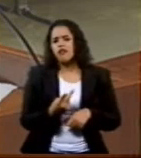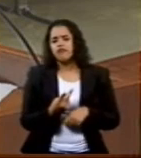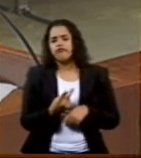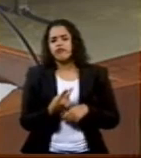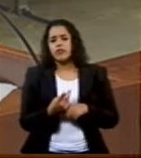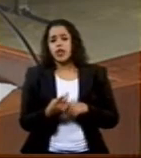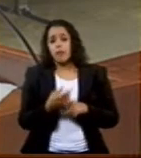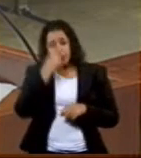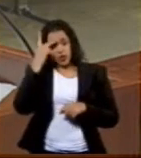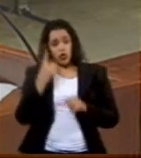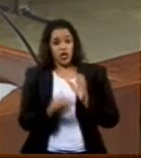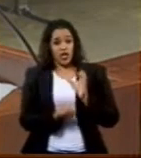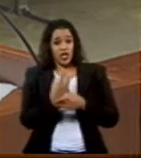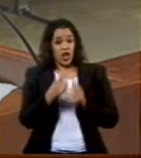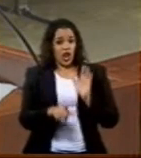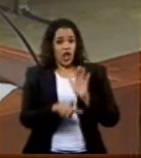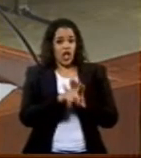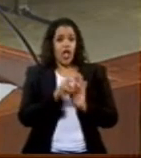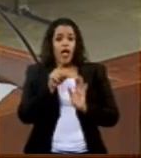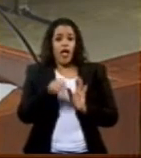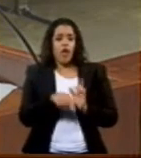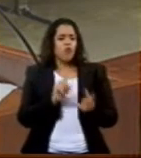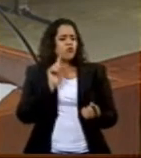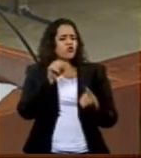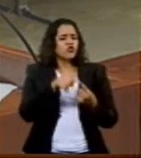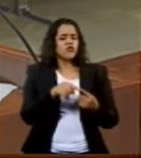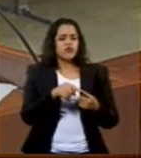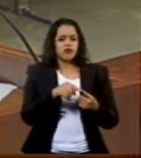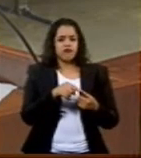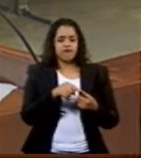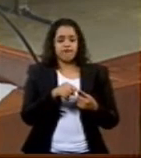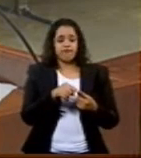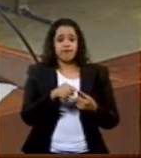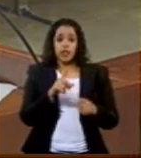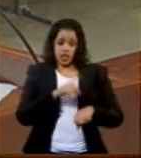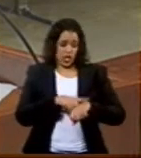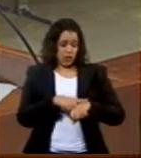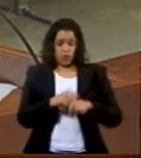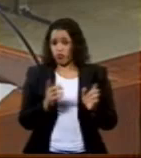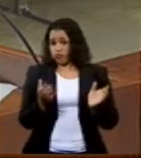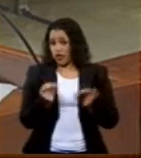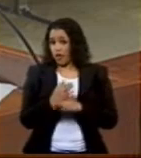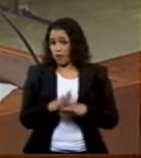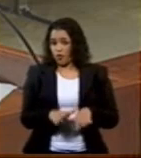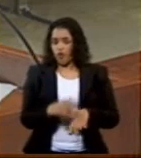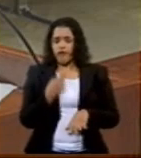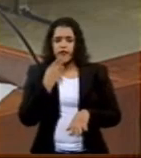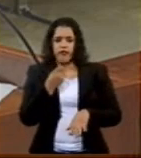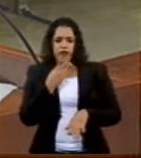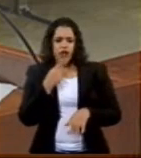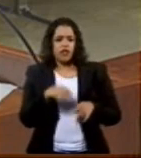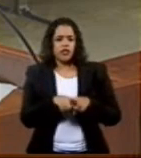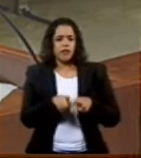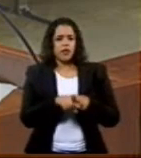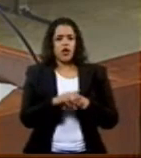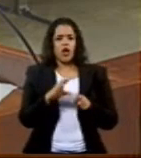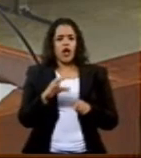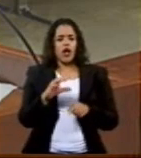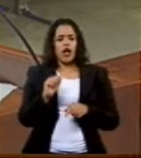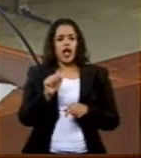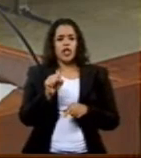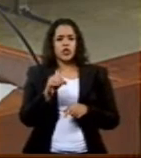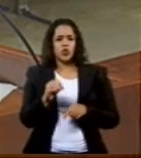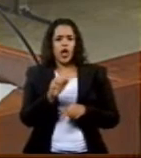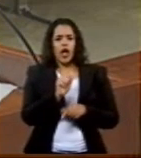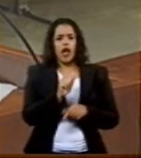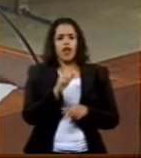o legislador é o destinatário principal do princípio. Finalizando já a minha fala, dado o tempo, cito o paradigmático caso, o julgamento da